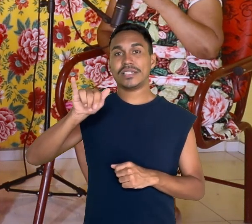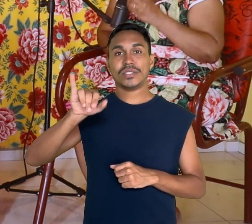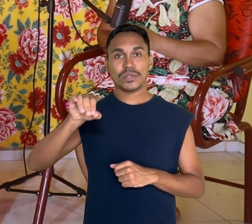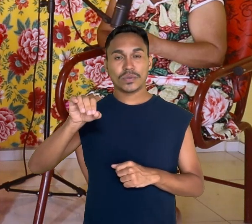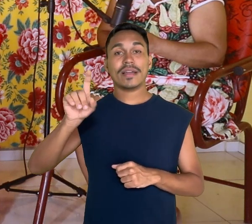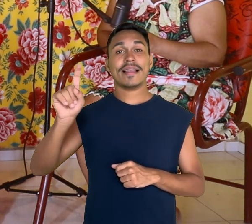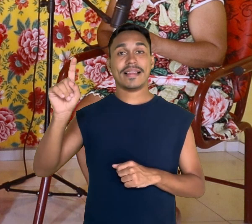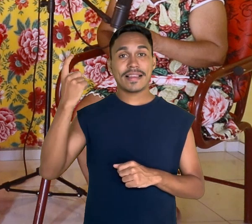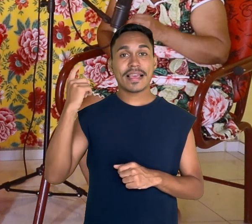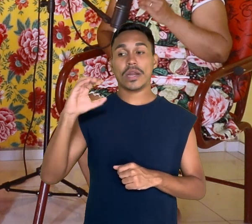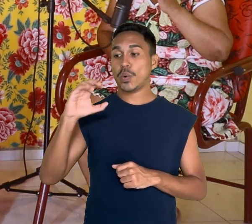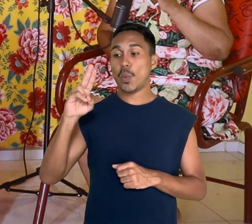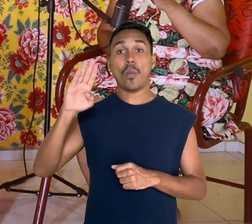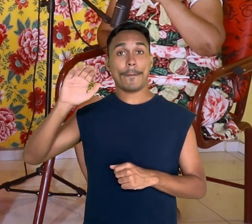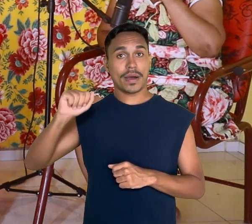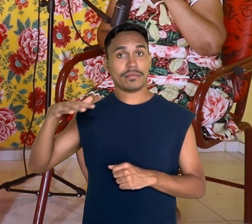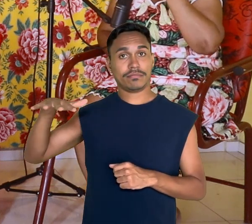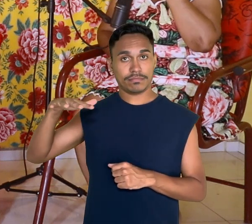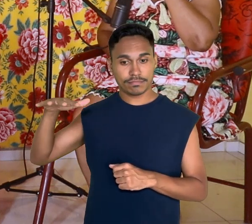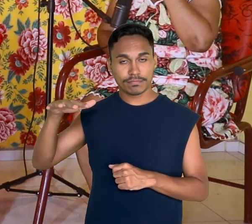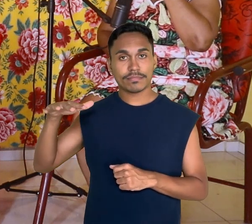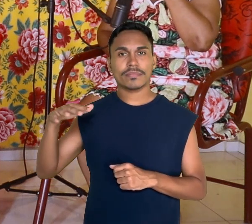era de Cuba. E a esposa dele